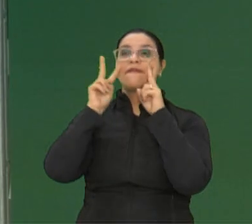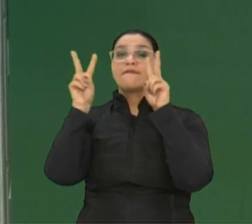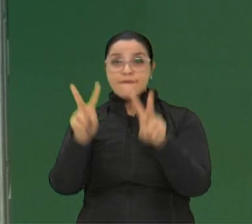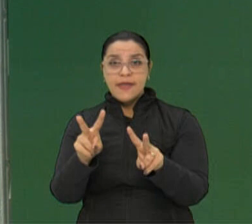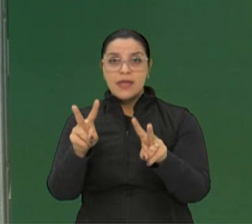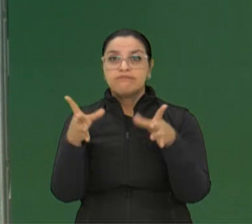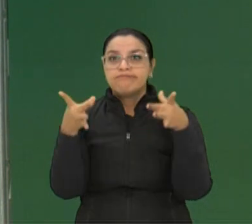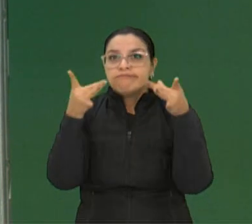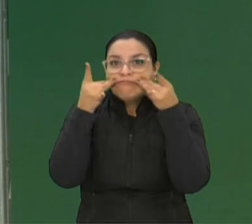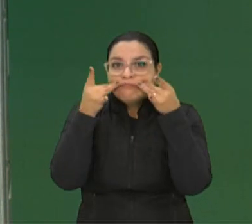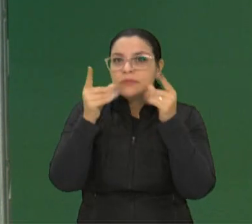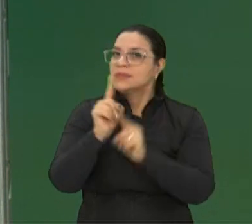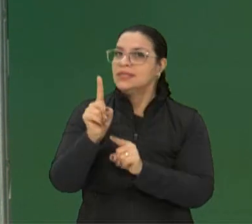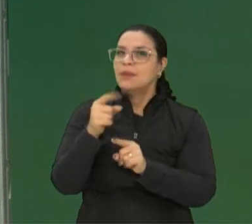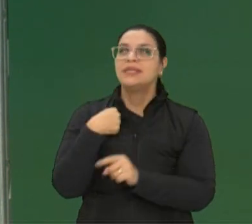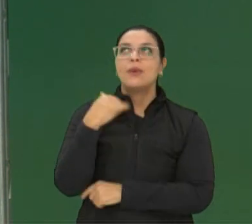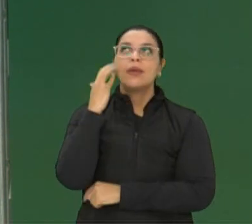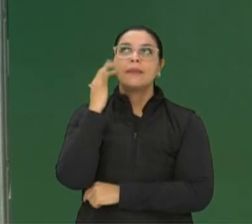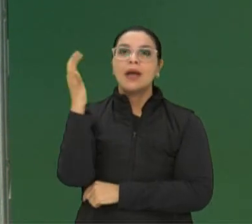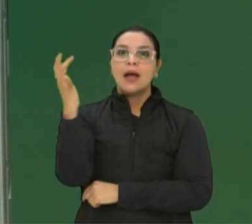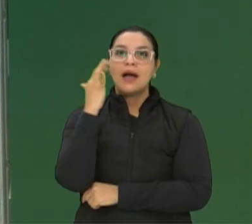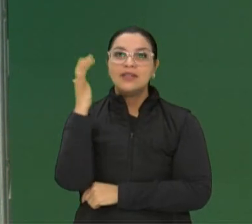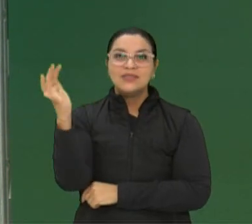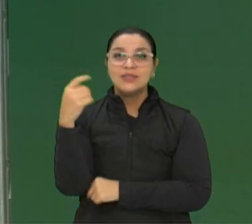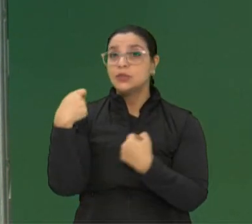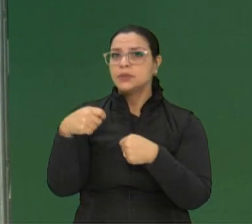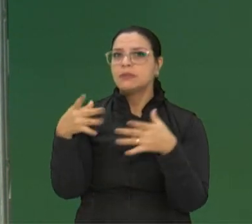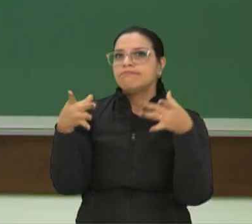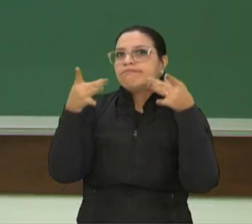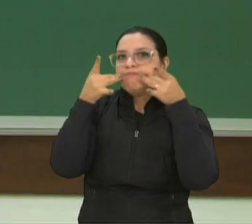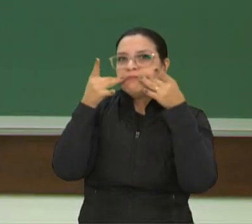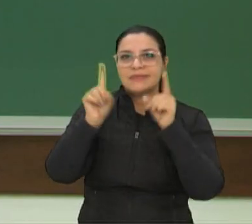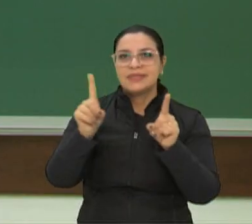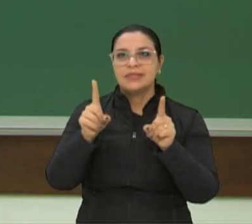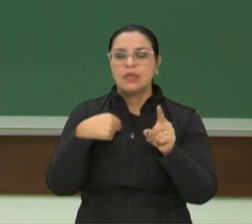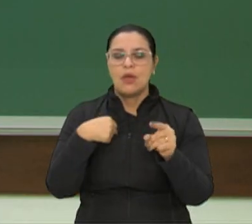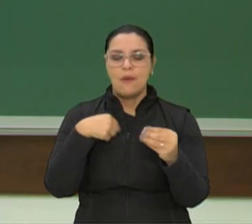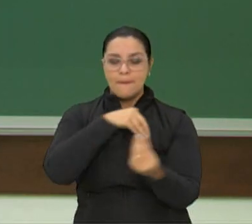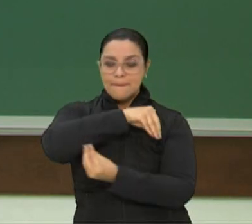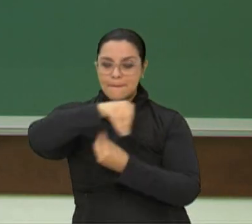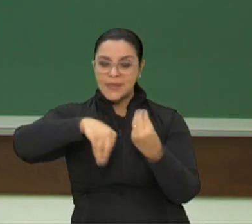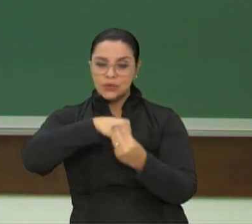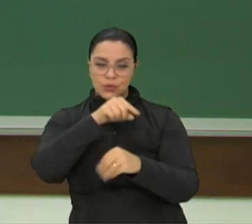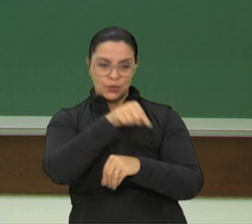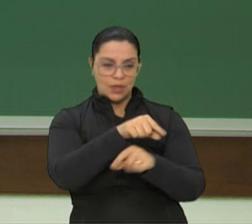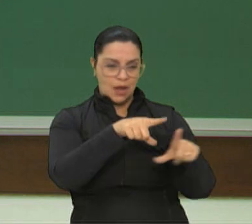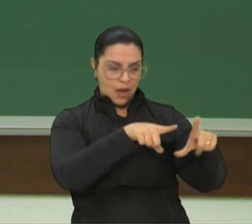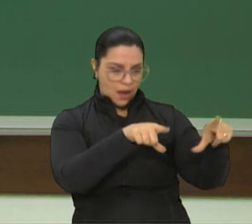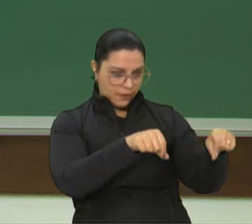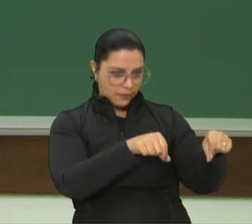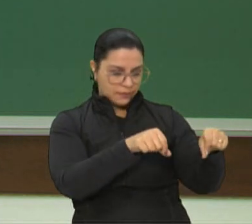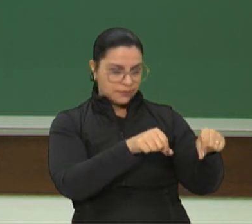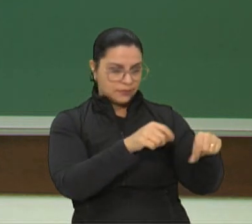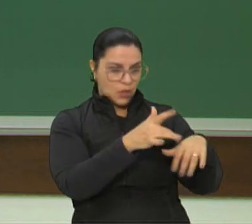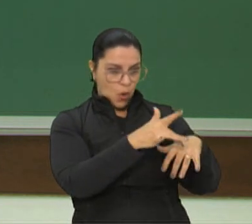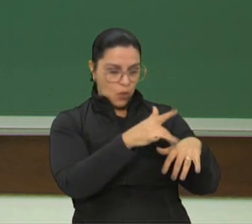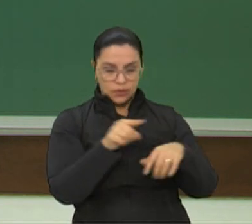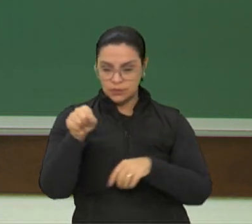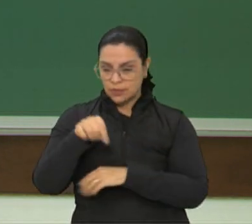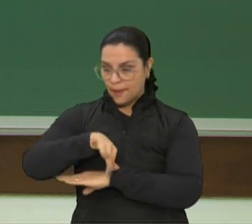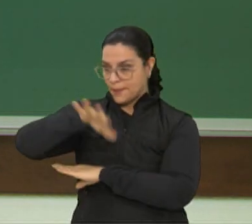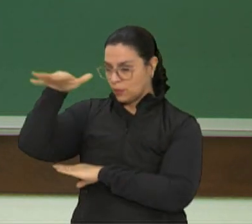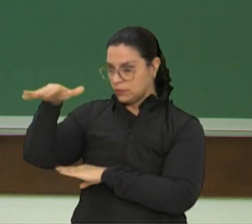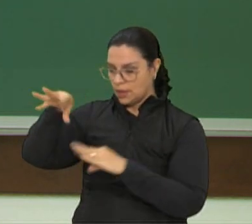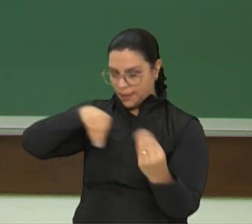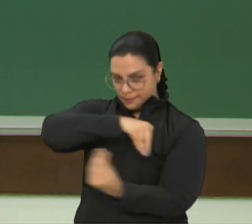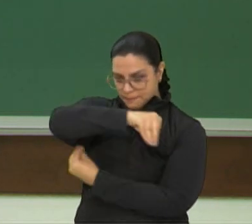ver, não preciso, né, ter a experiência com isso para ter esse conhecimento, né? Eu apenas junto a informação do dourado, do ouro, com a informação da